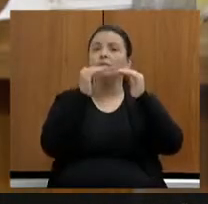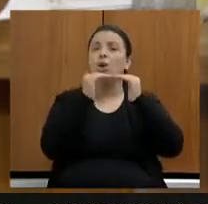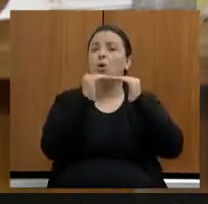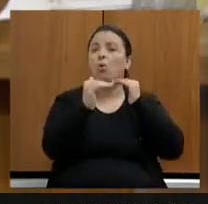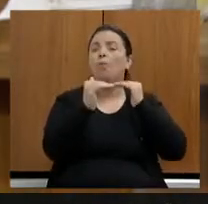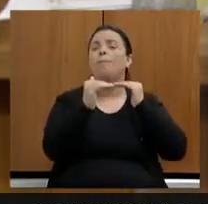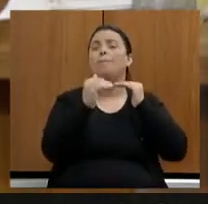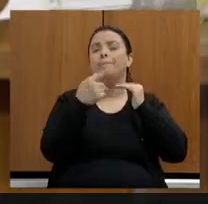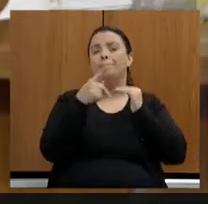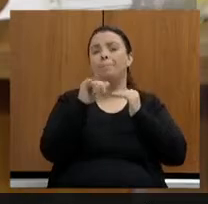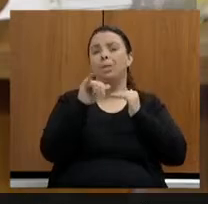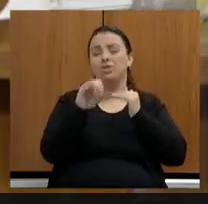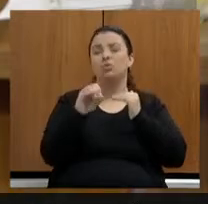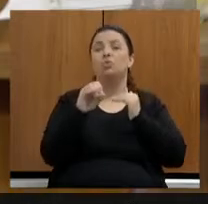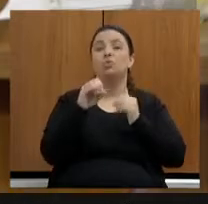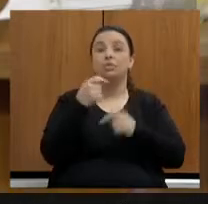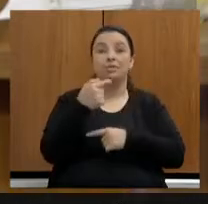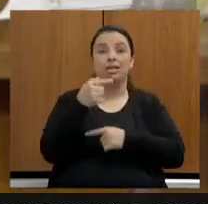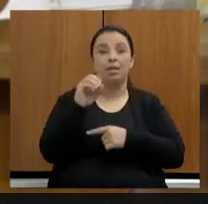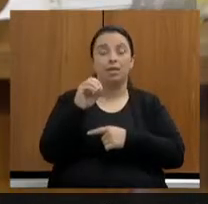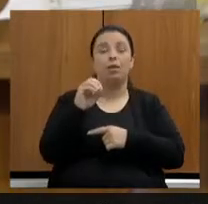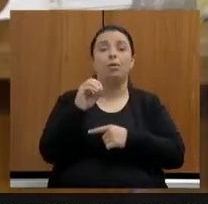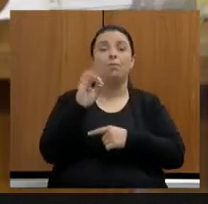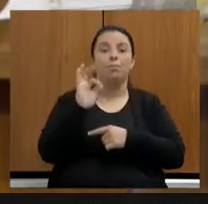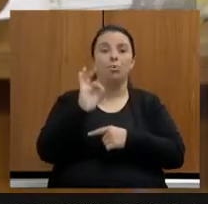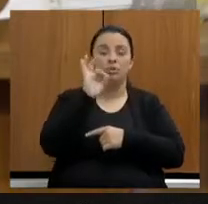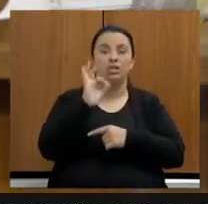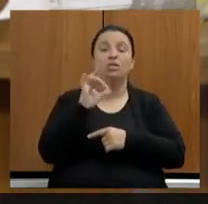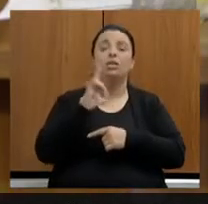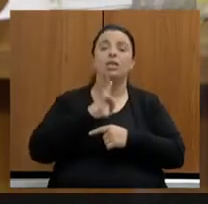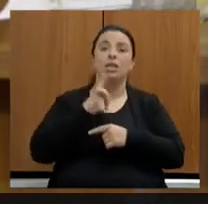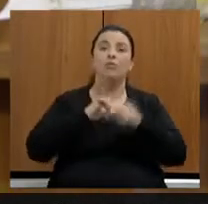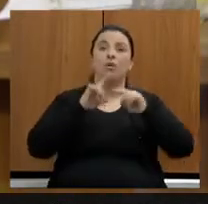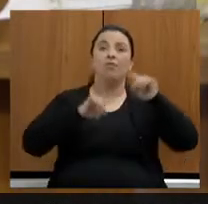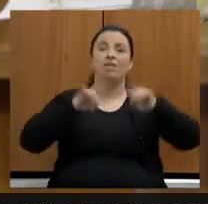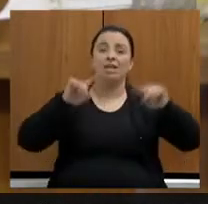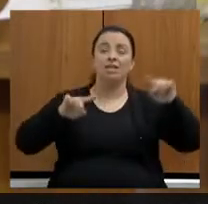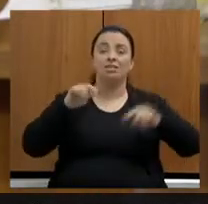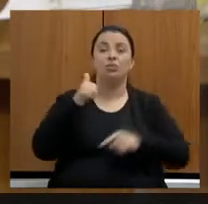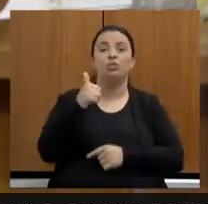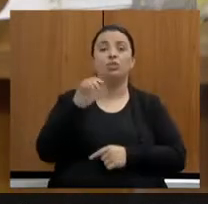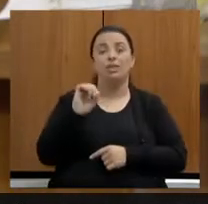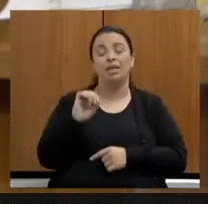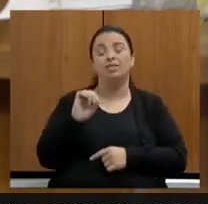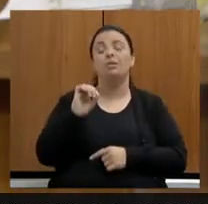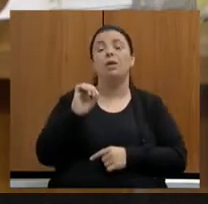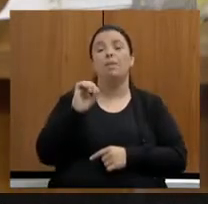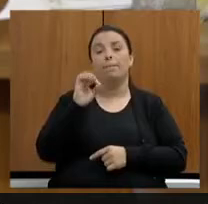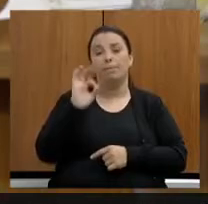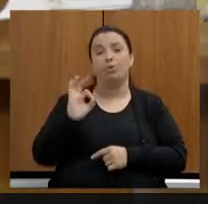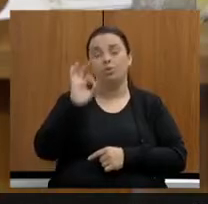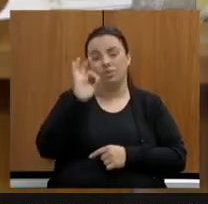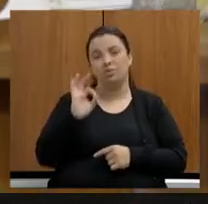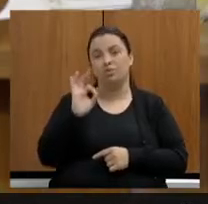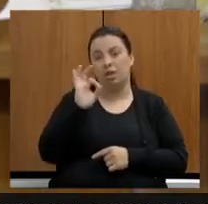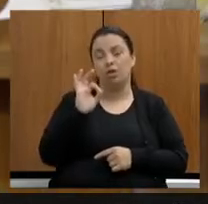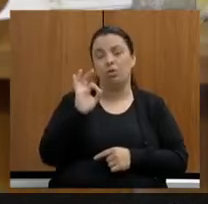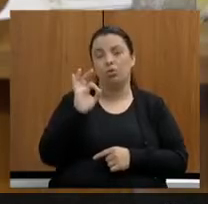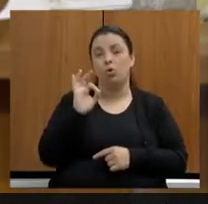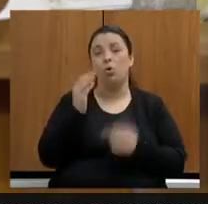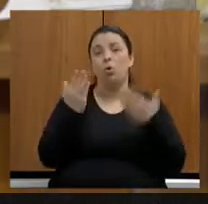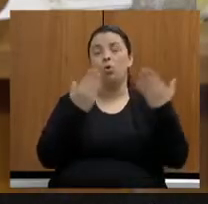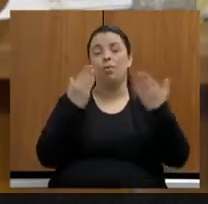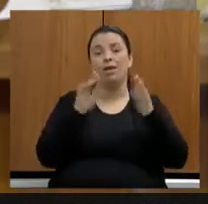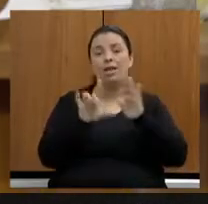né que é importante monte de Zeus uma variação de 10 pontos percentuais em relação a lei do fundeb conseguimos cumprir